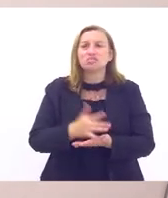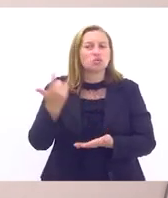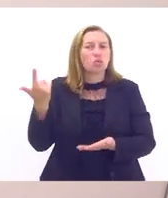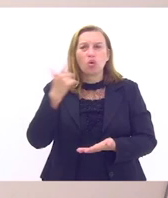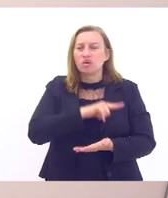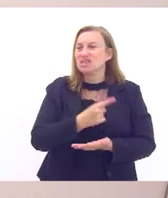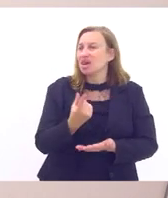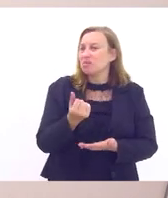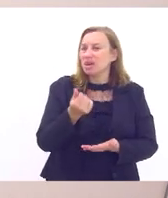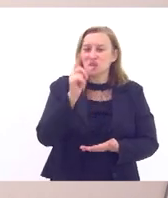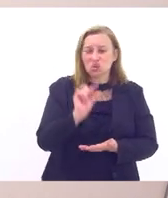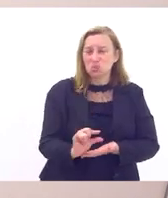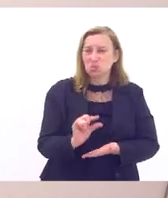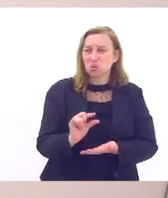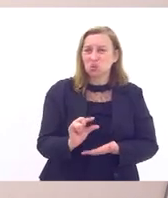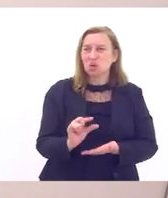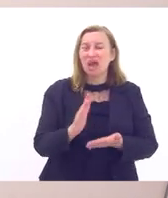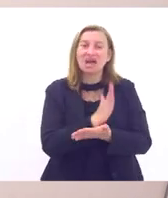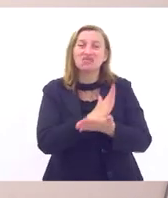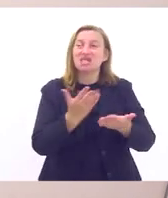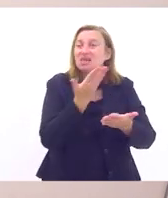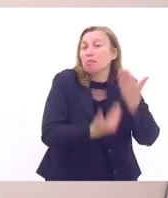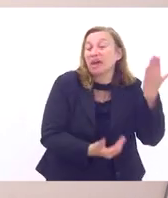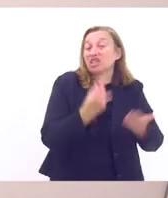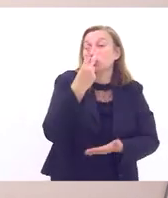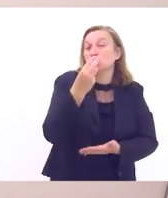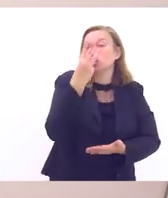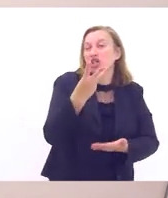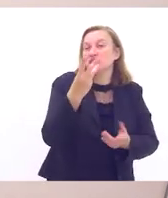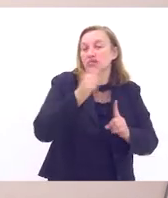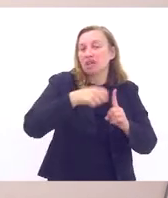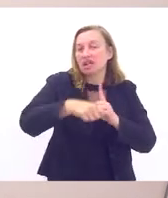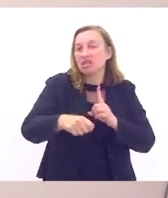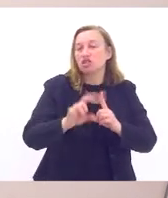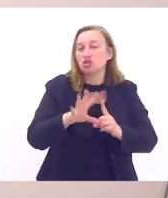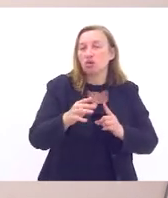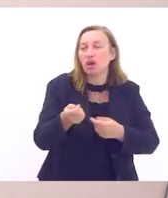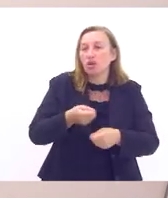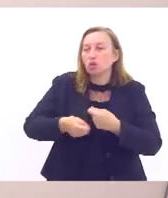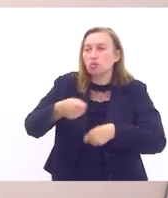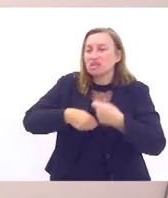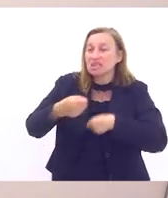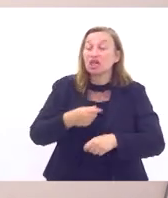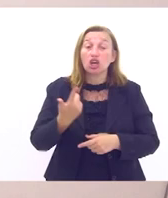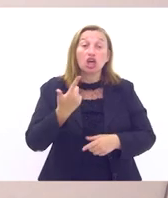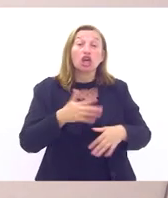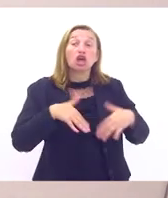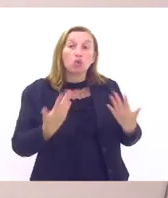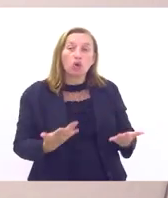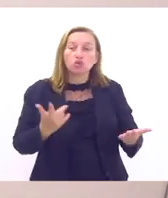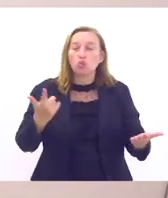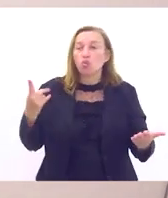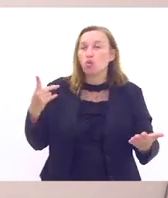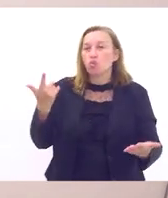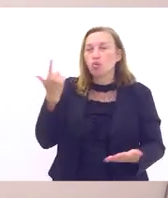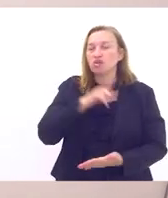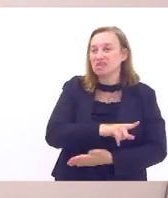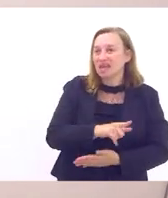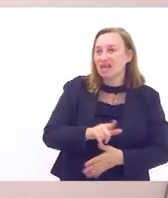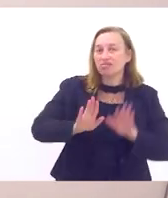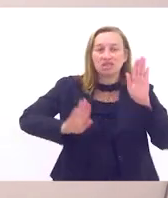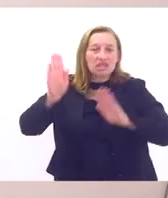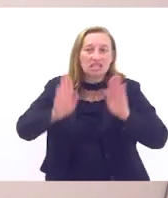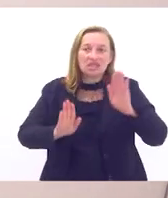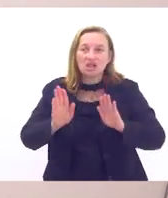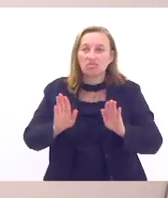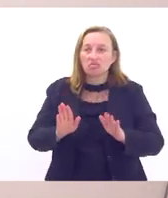preços em banco de preços. Às vezes perde 2, 3 meses só tentando fazer orçamento. E quando você consegue fazer a licitação, não vai ninguém, né,